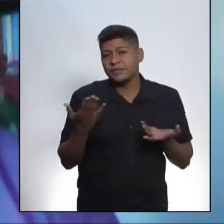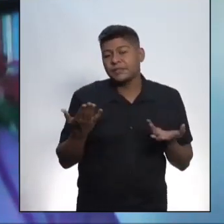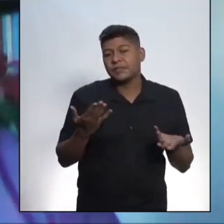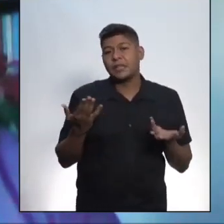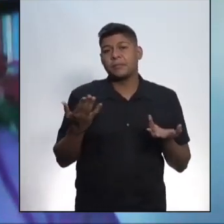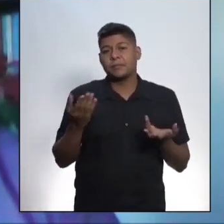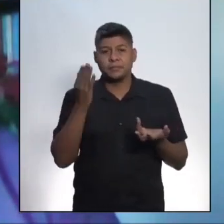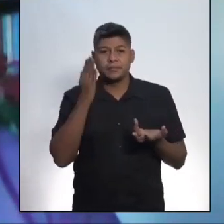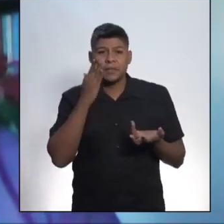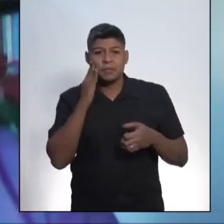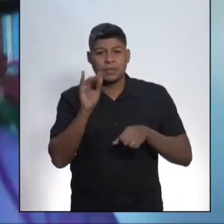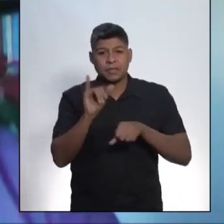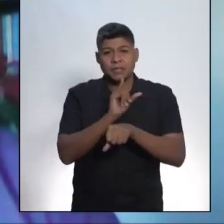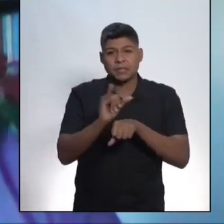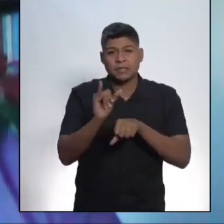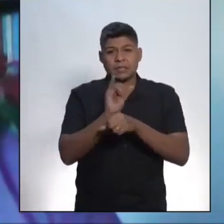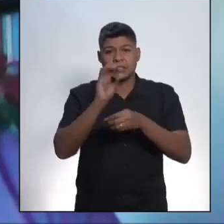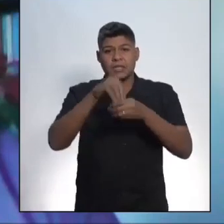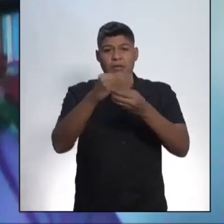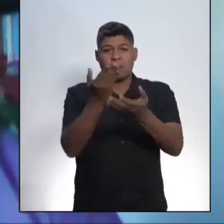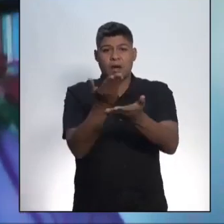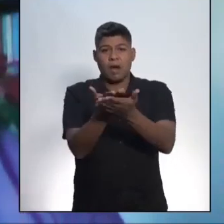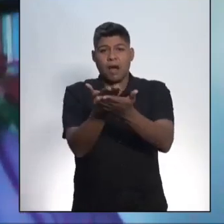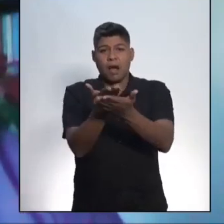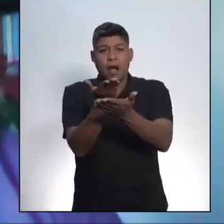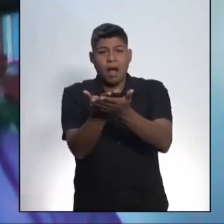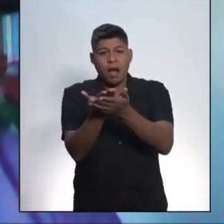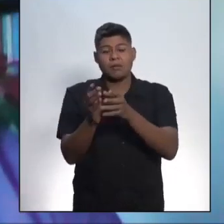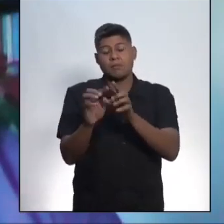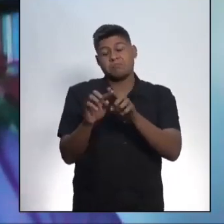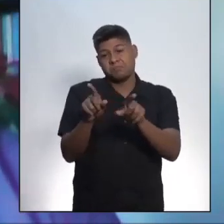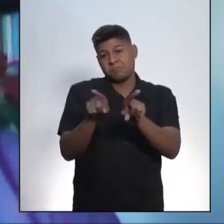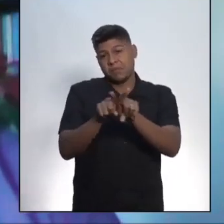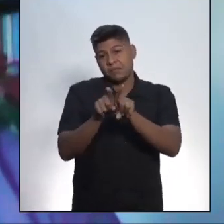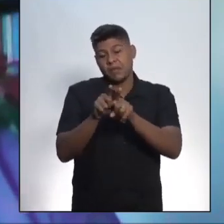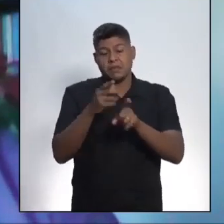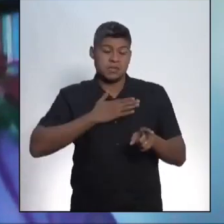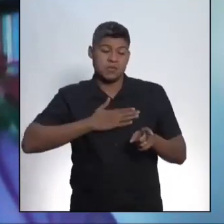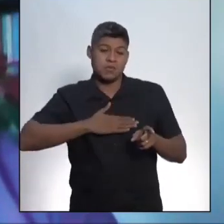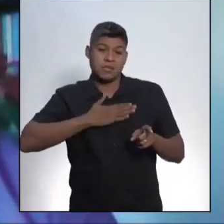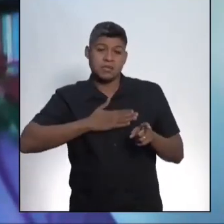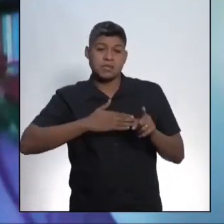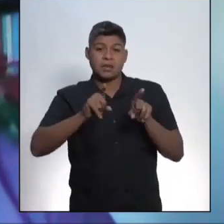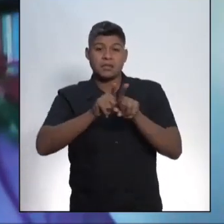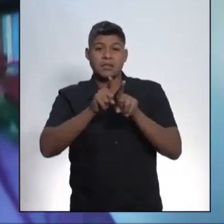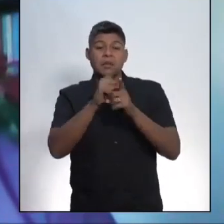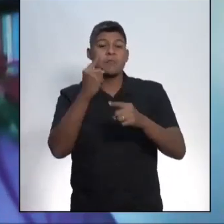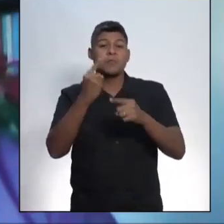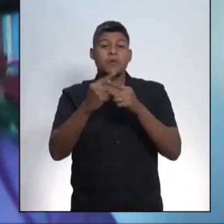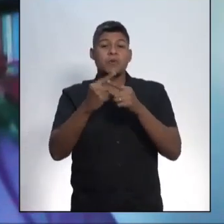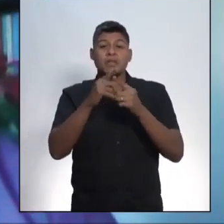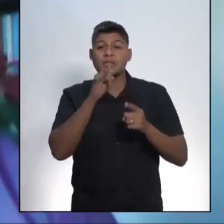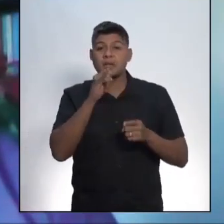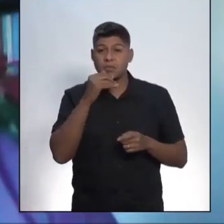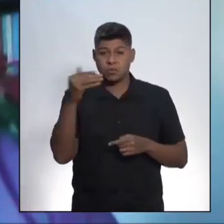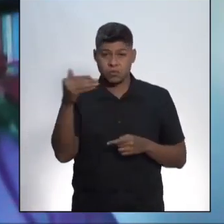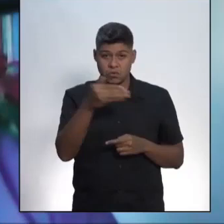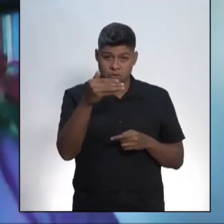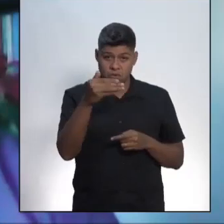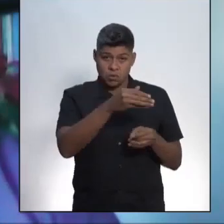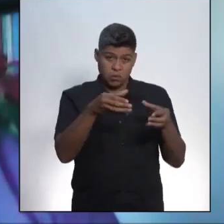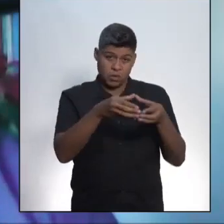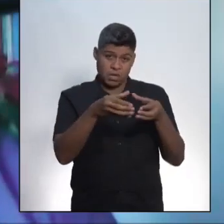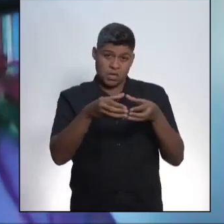aquele jogo do olhar que a gente tem na sala de aula, mas, ao mesmo tempo, uma certa tranquilidade, porque quando a gente faz parte de uma